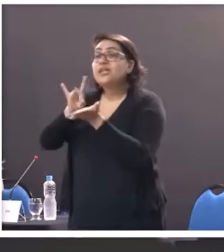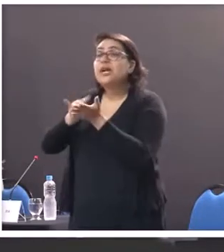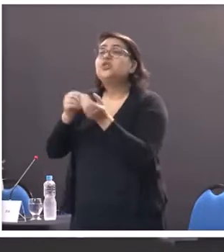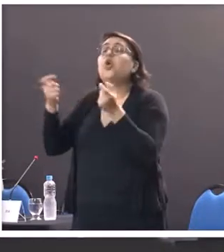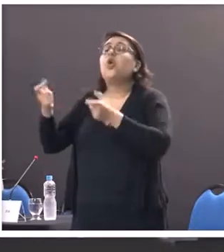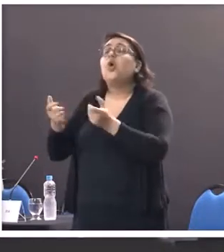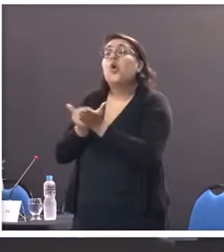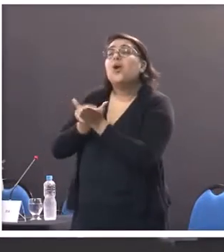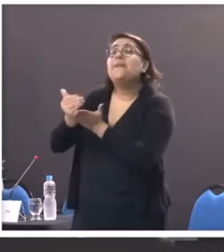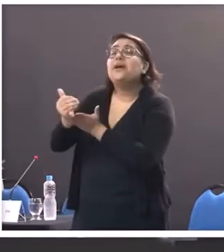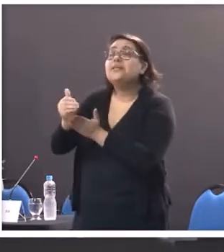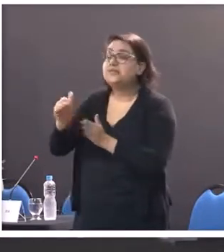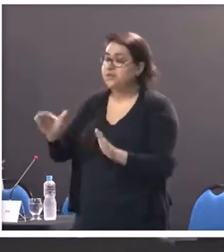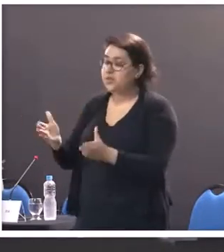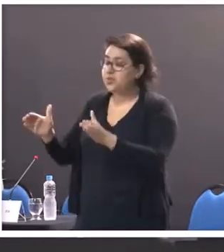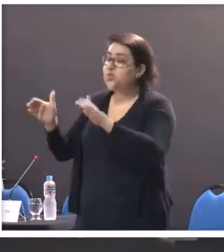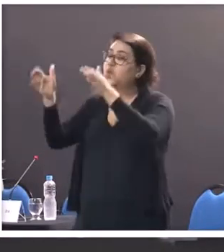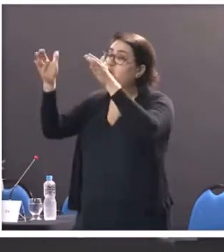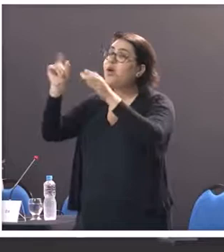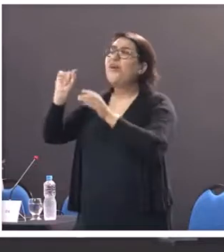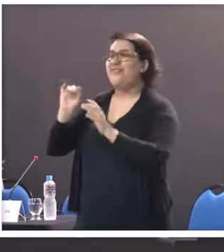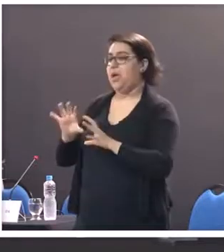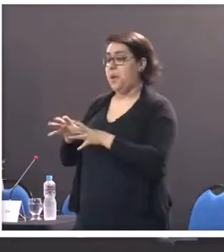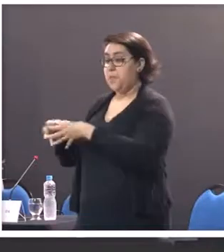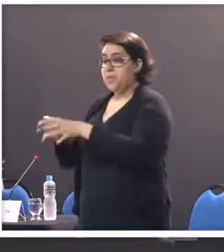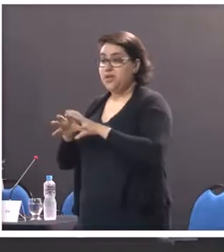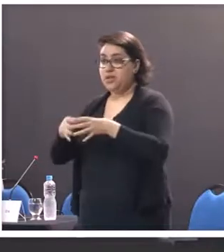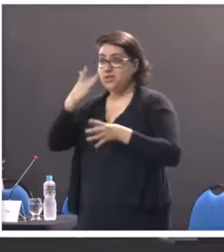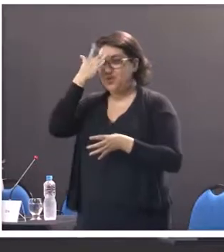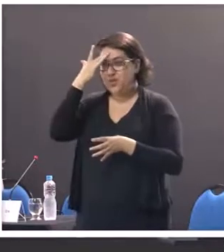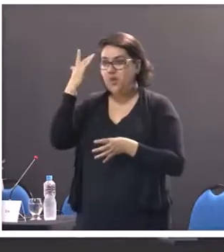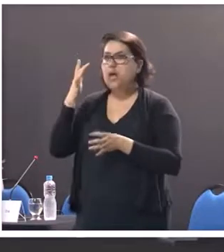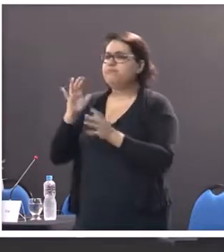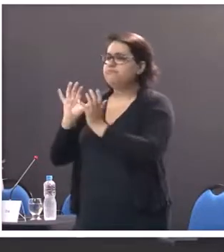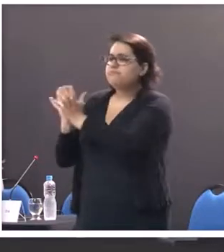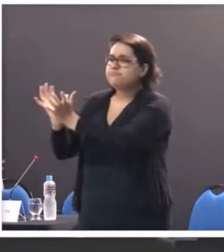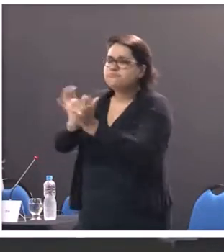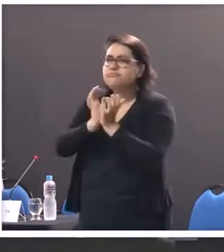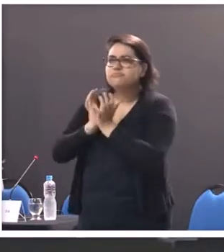começa a Torre de Babel? Um grupo de pessoas se reúnem